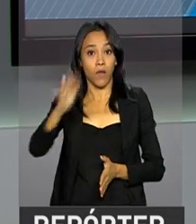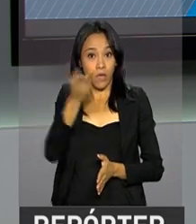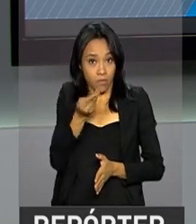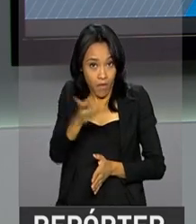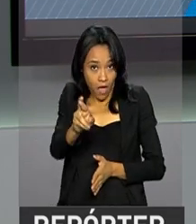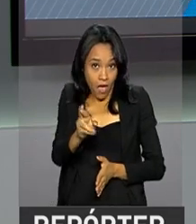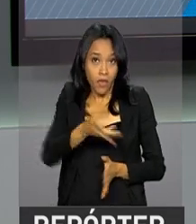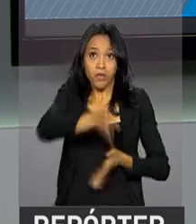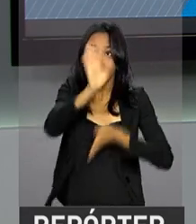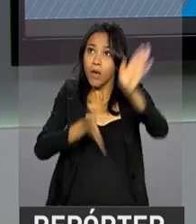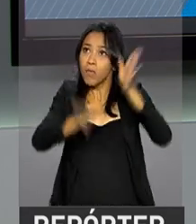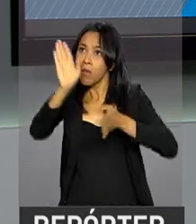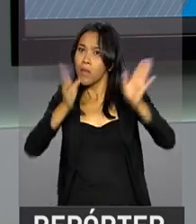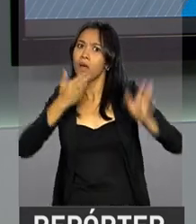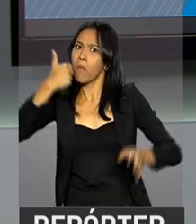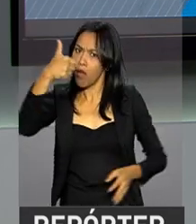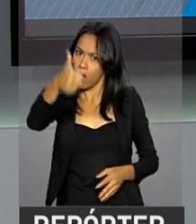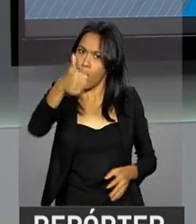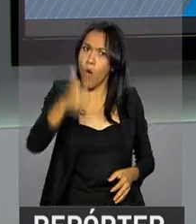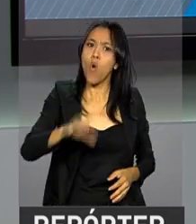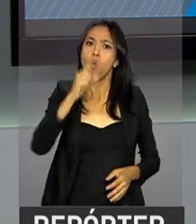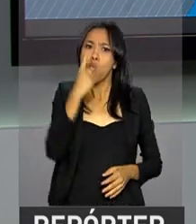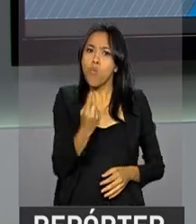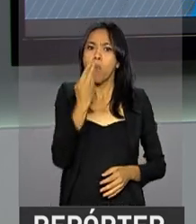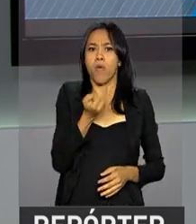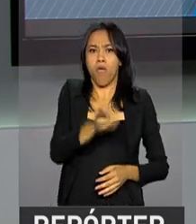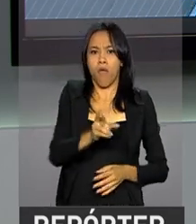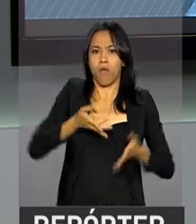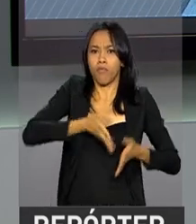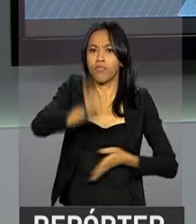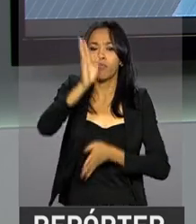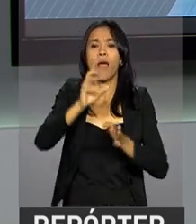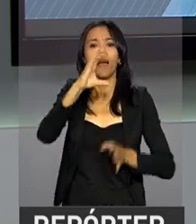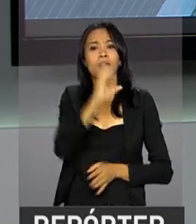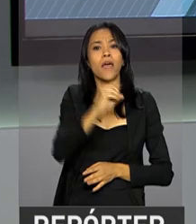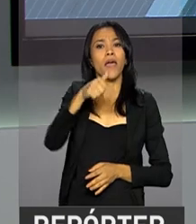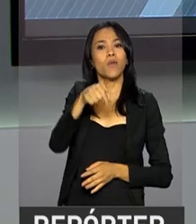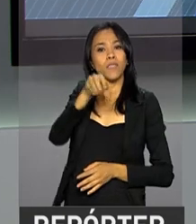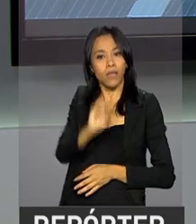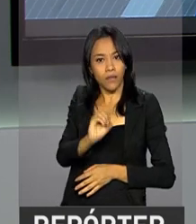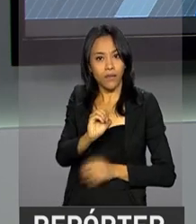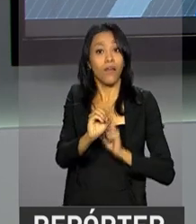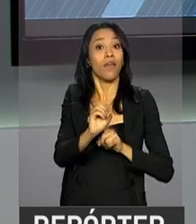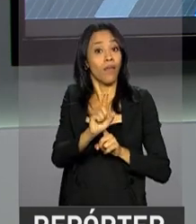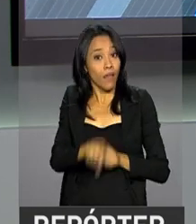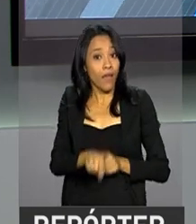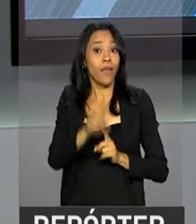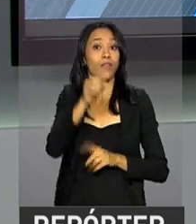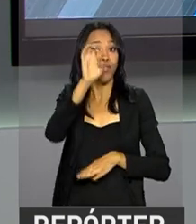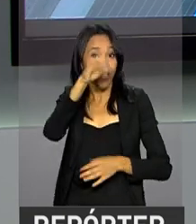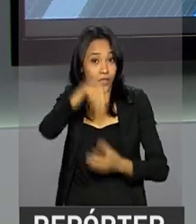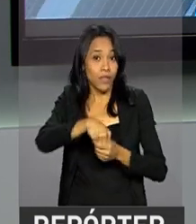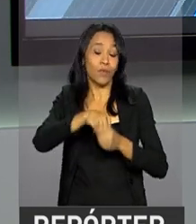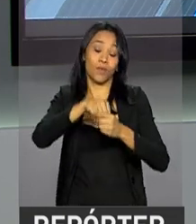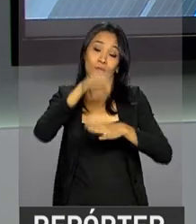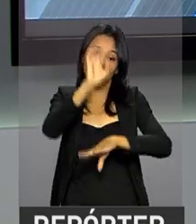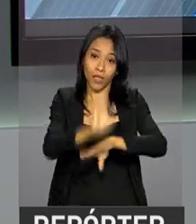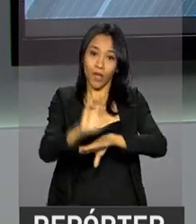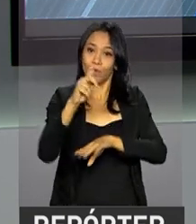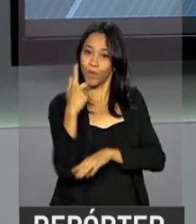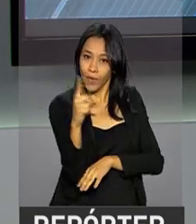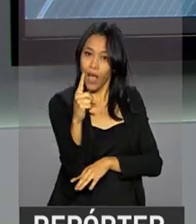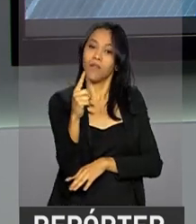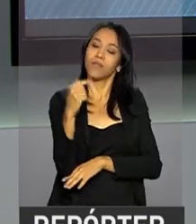melhores do que se imaginava uma das rodovias mais bem avaliadas é a br 0 70 que passa pelo estado de goiás os